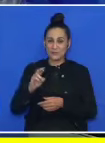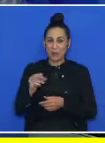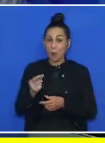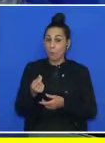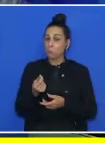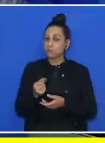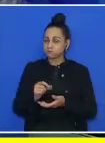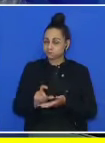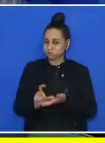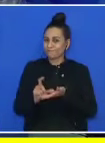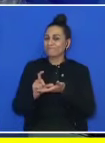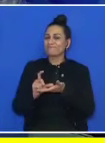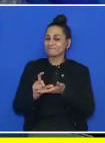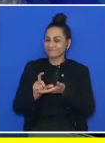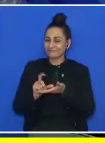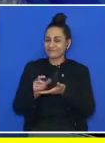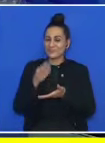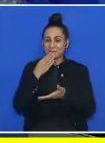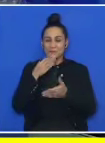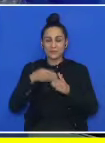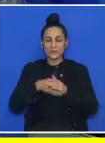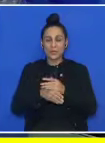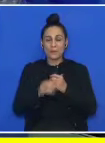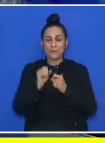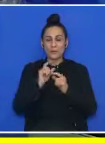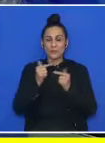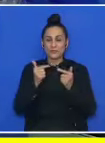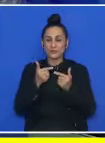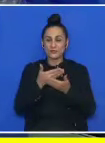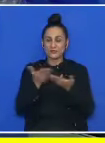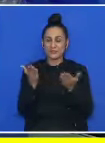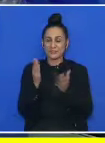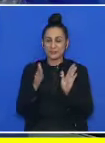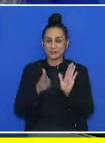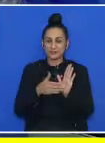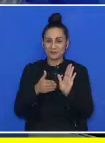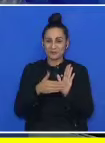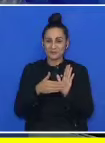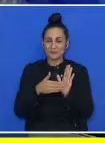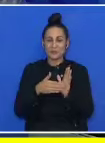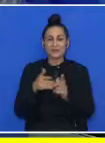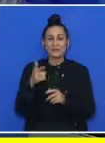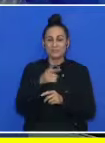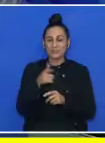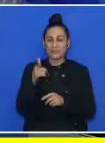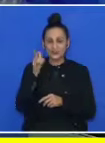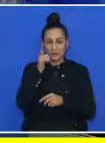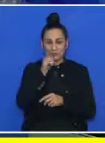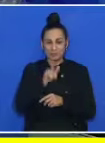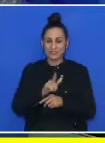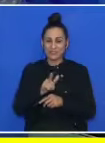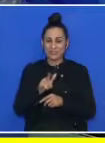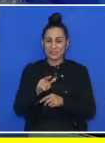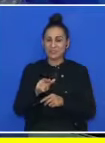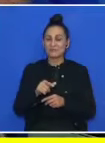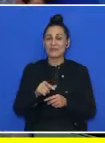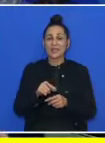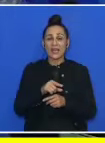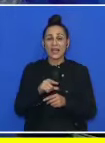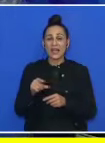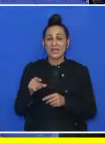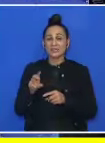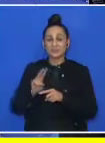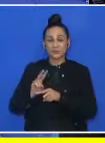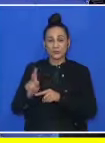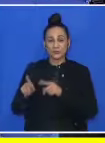Muito dinheiro na Time Mania hoje. Boa sorte para você que apostou. Você tem mais uma chance de ganhar. As